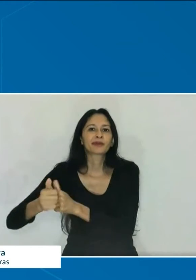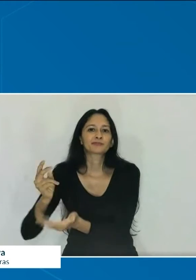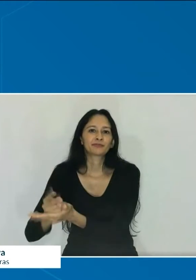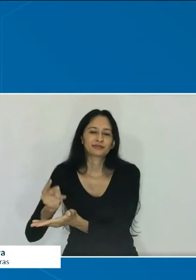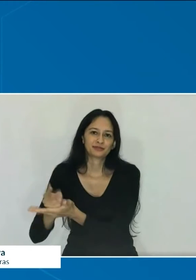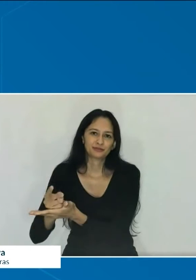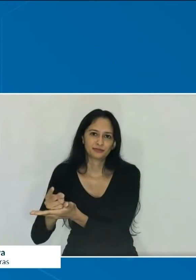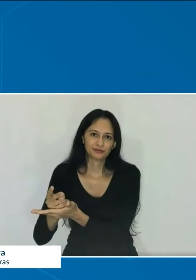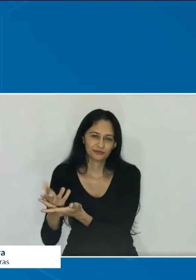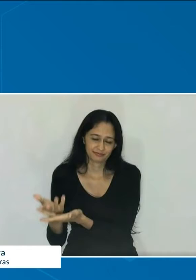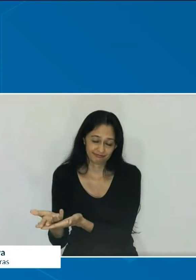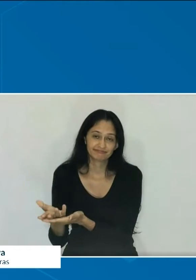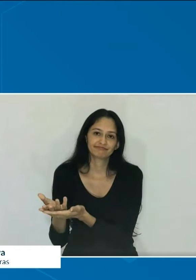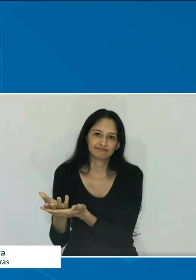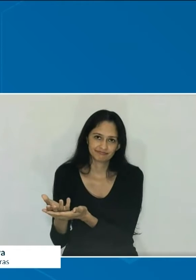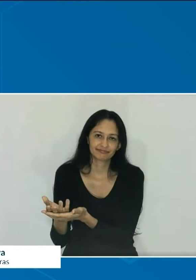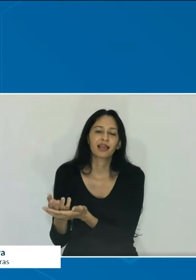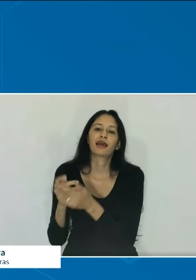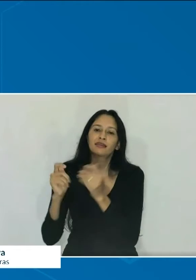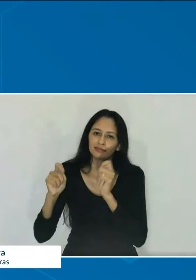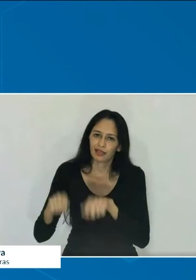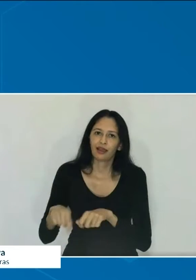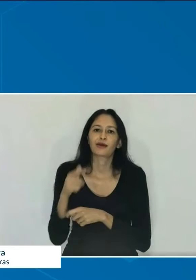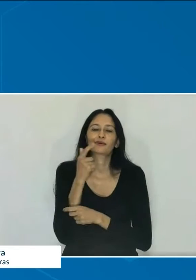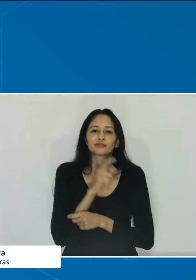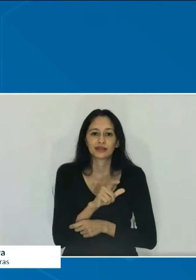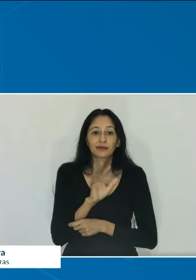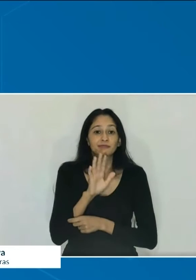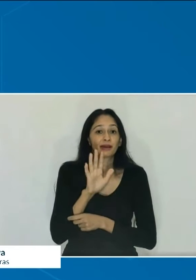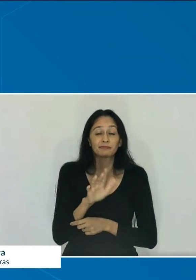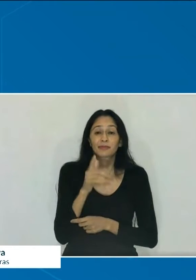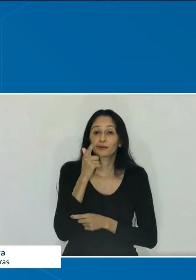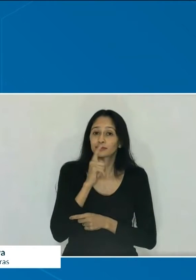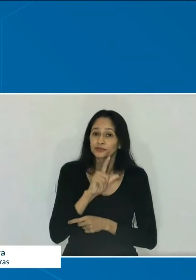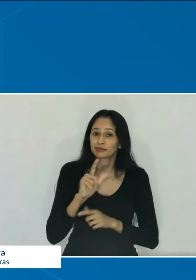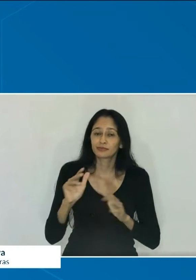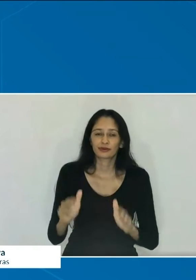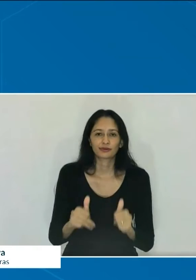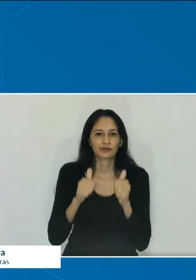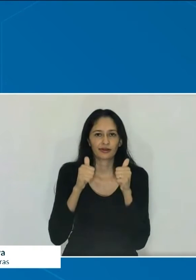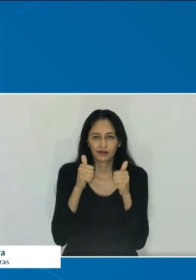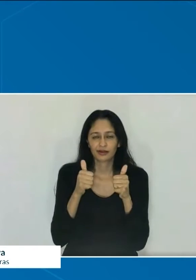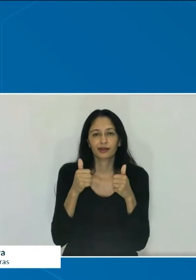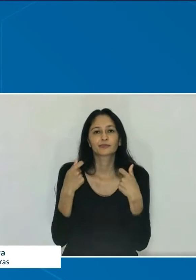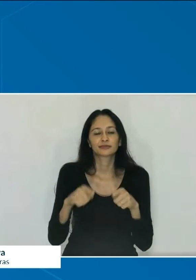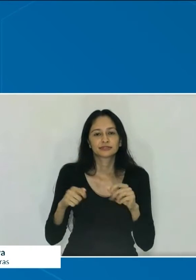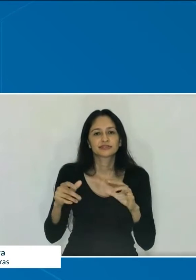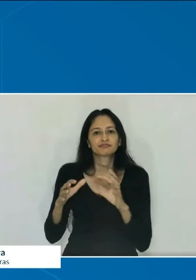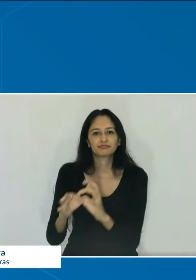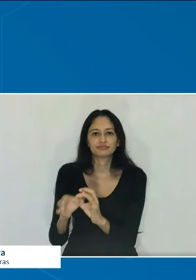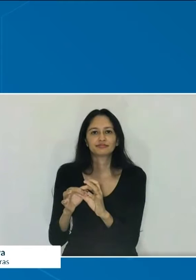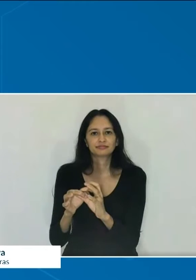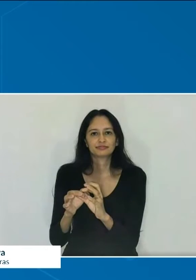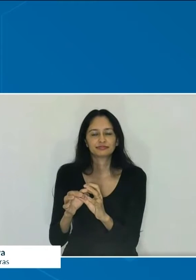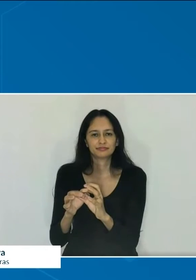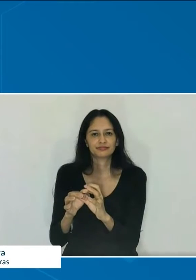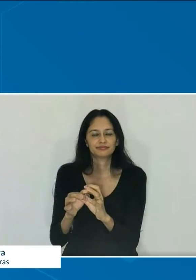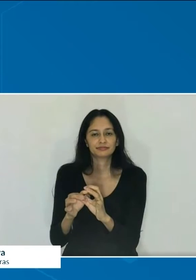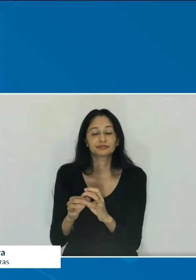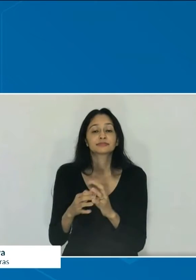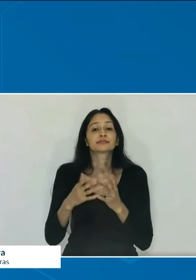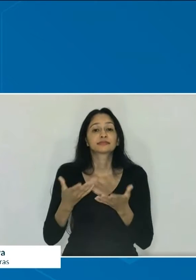de modelo funcionasse. Então, para funcionar, eu tenho que ter esse link, eu tenho que ter essa ligação